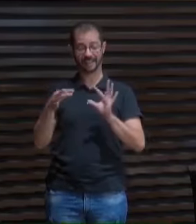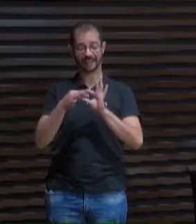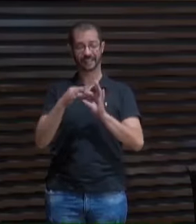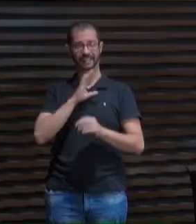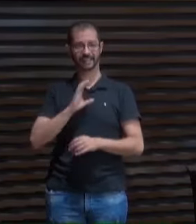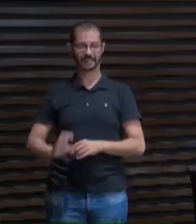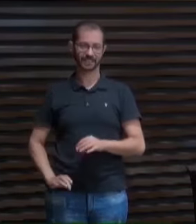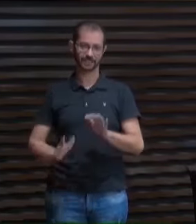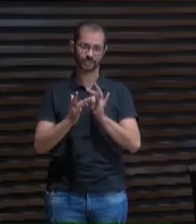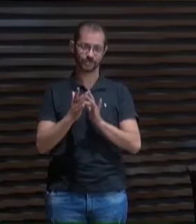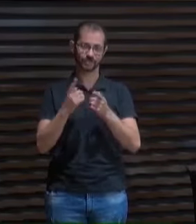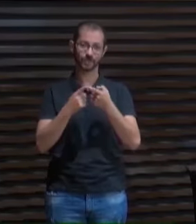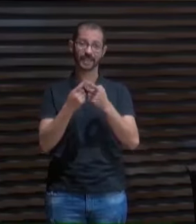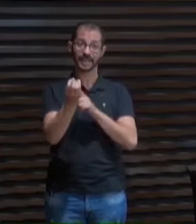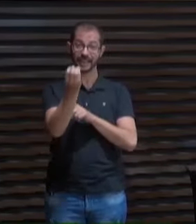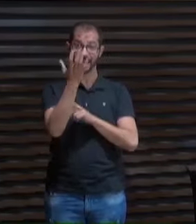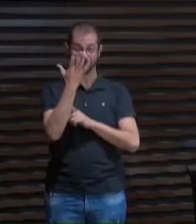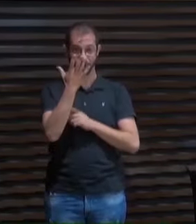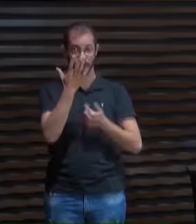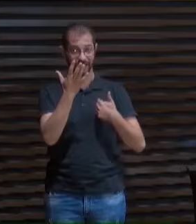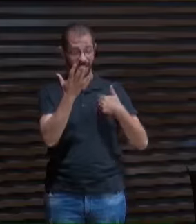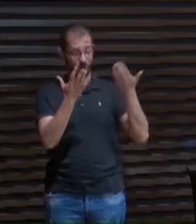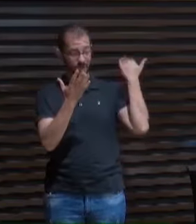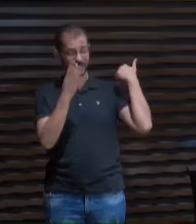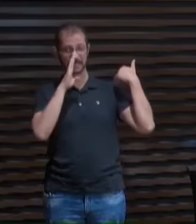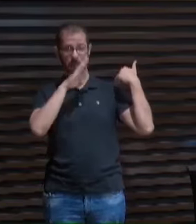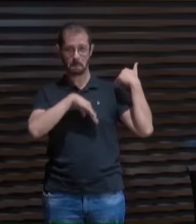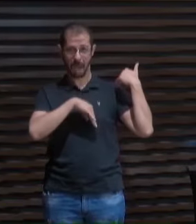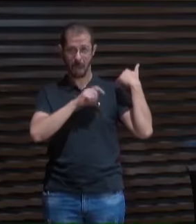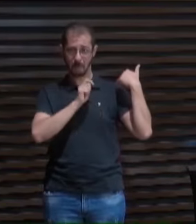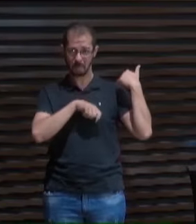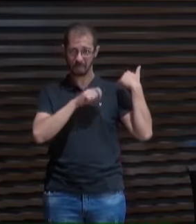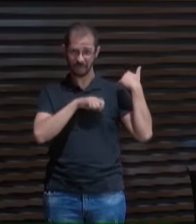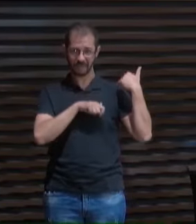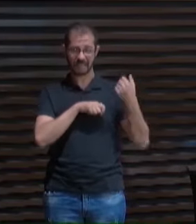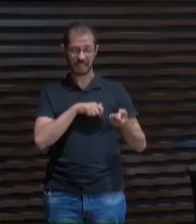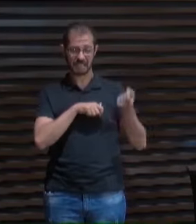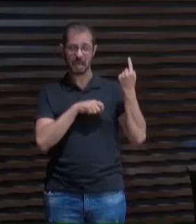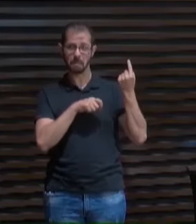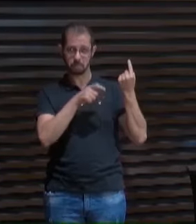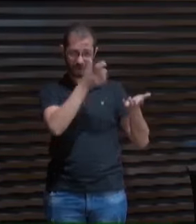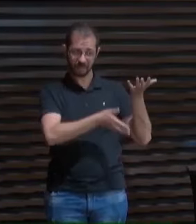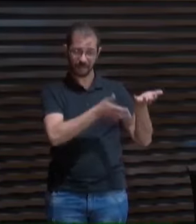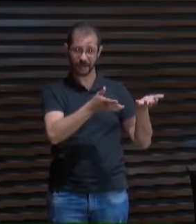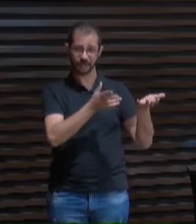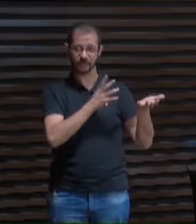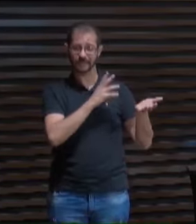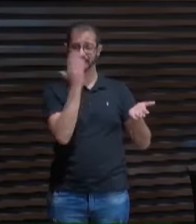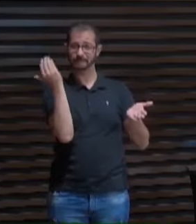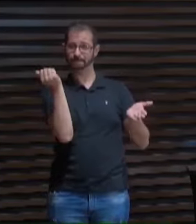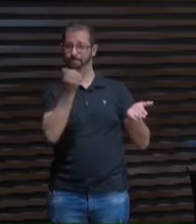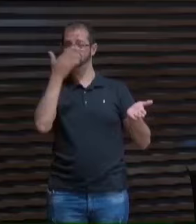uma natureza perversa Má e que o levava para o inferno e que agora em Cristo Jesus pela sua morte e ressurreição você